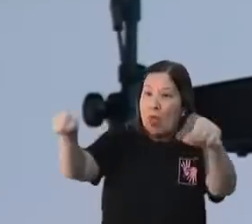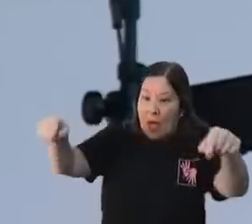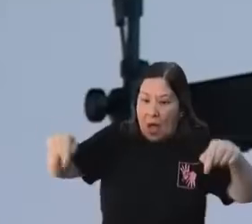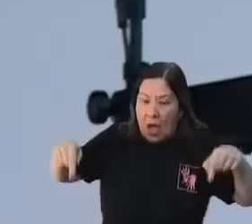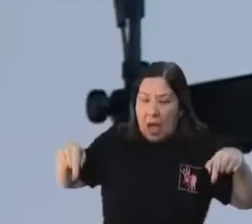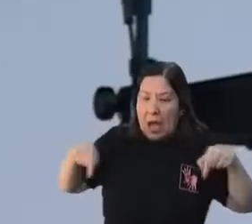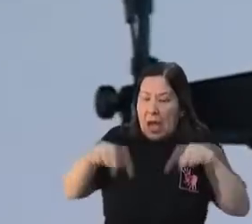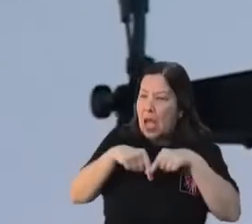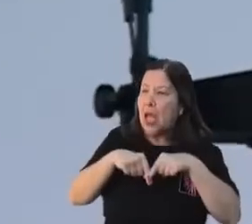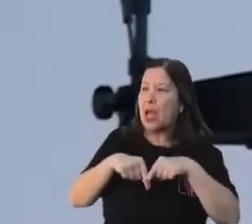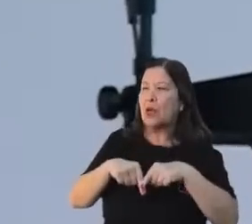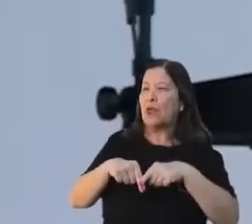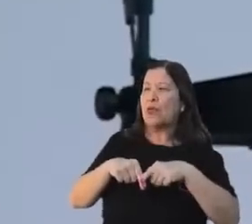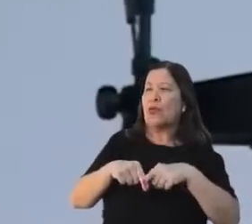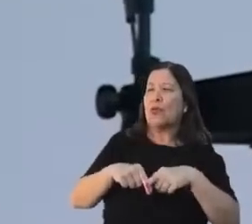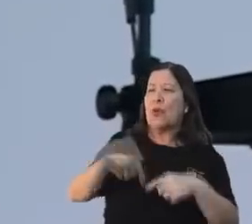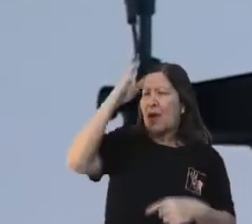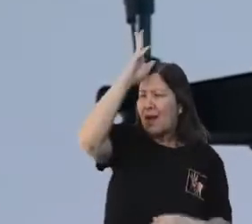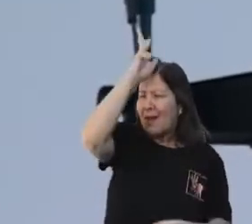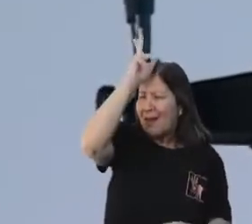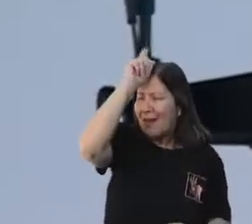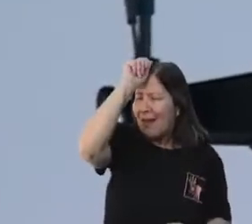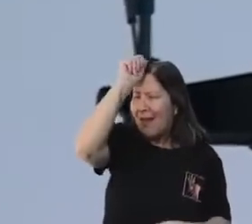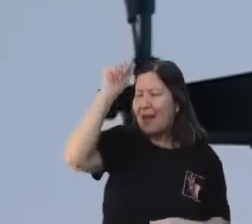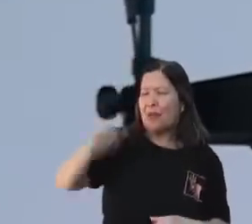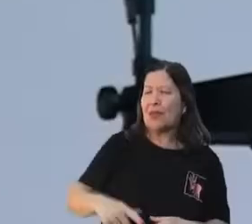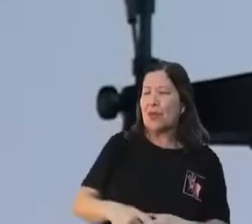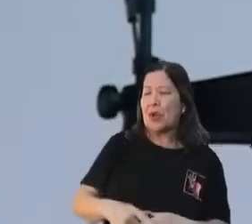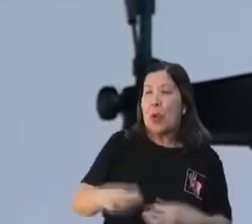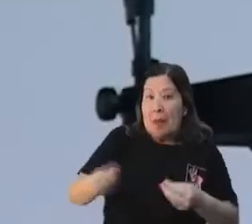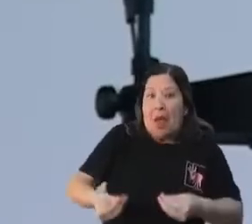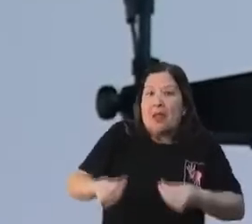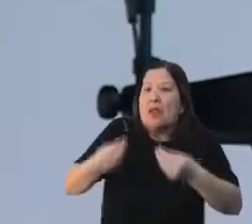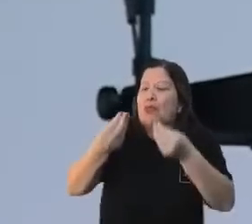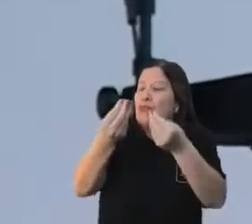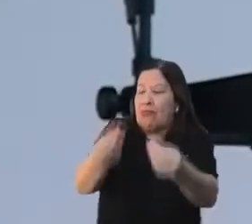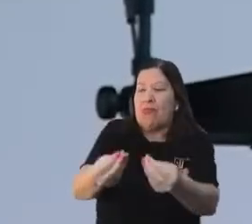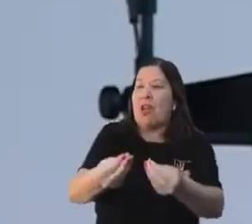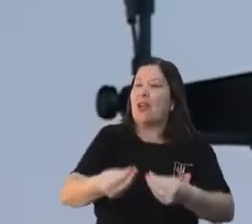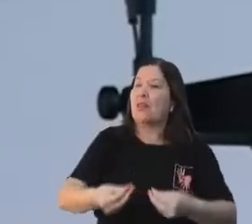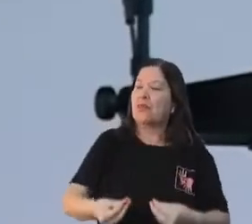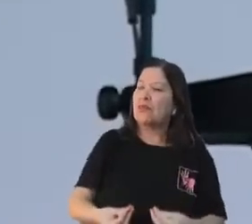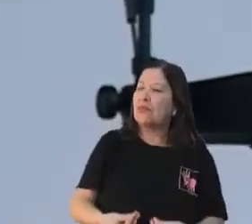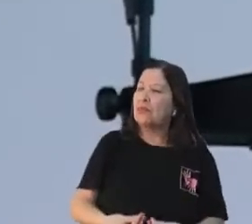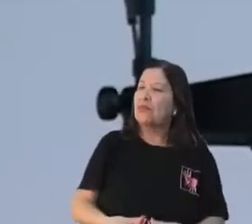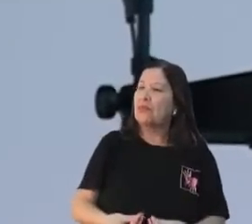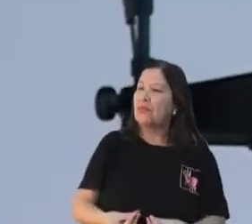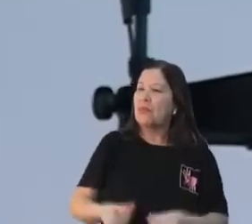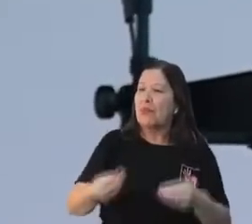galinhas, e tem um galo, que é o maior, que é o mais bonito, e que é o mais caro, vamos dar o galo.